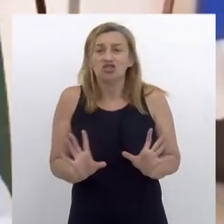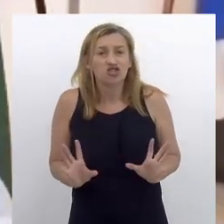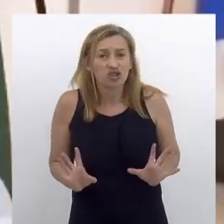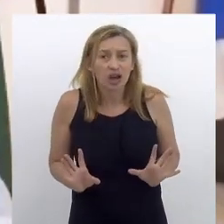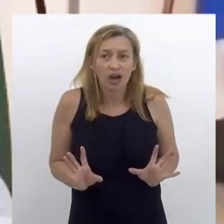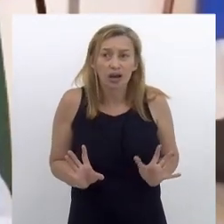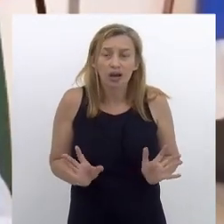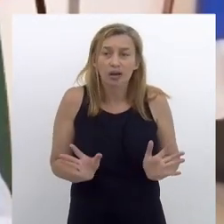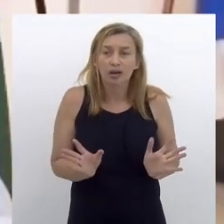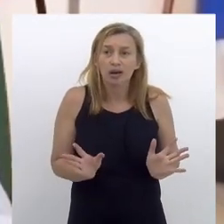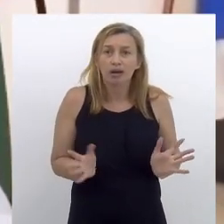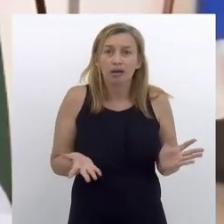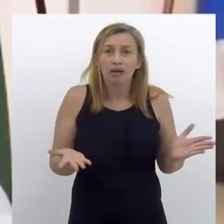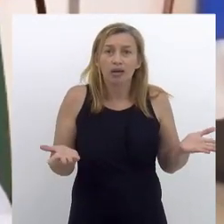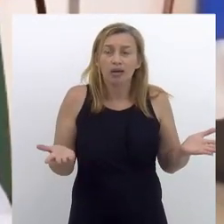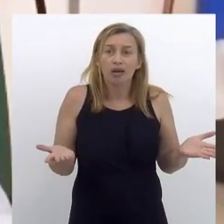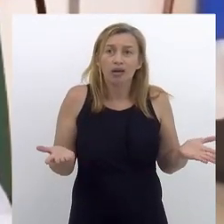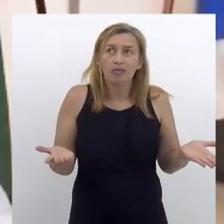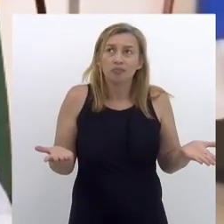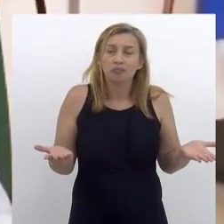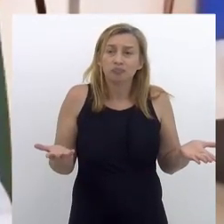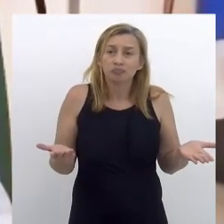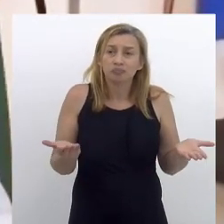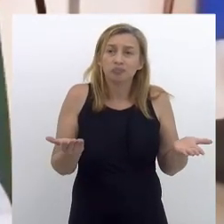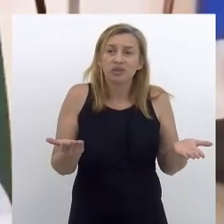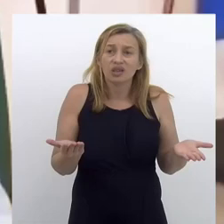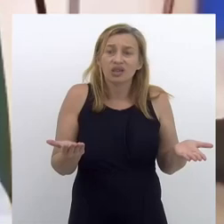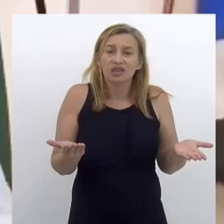abrir mão de maneira.